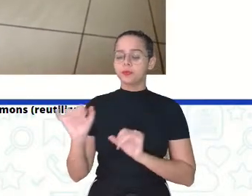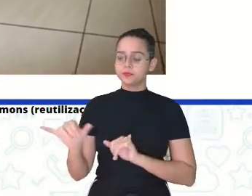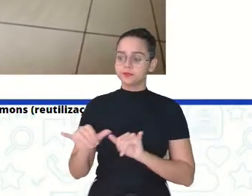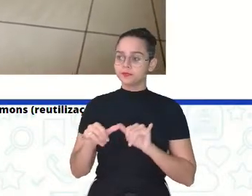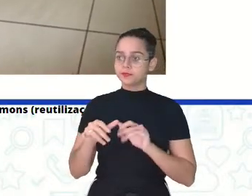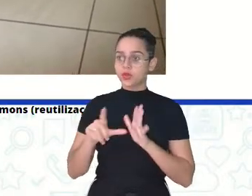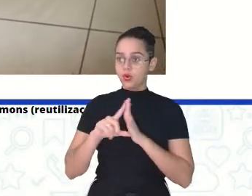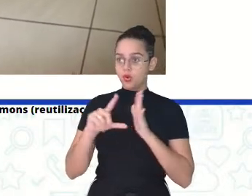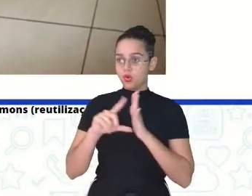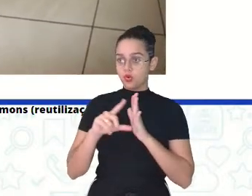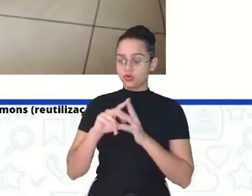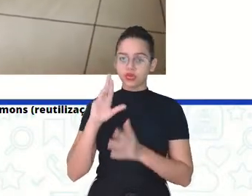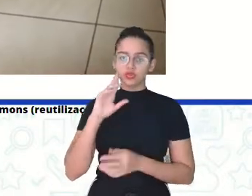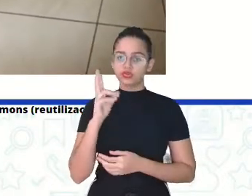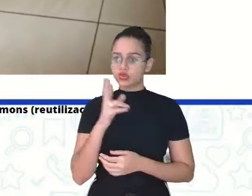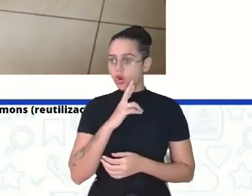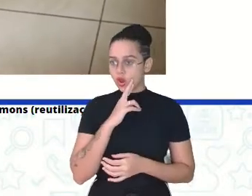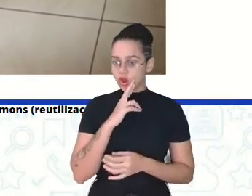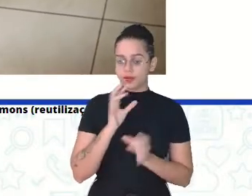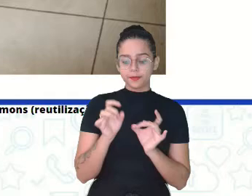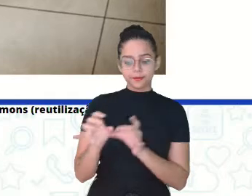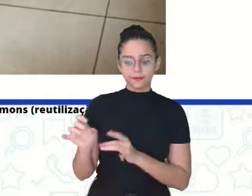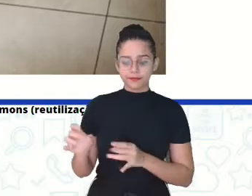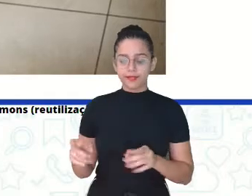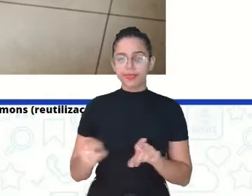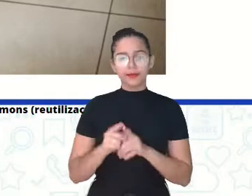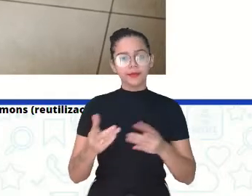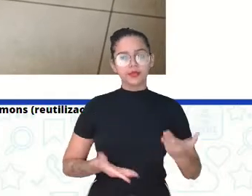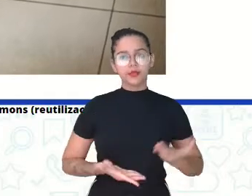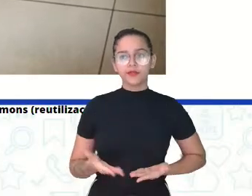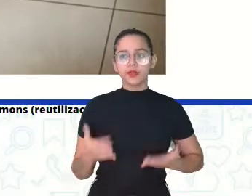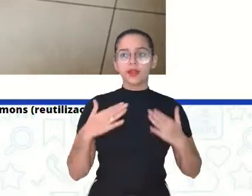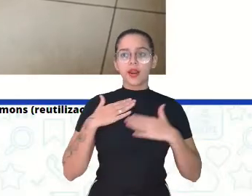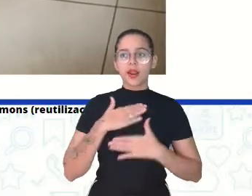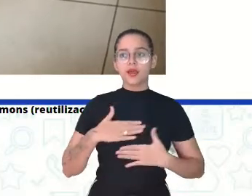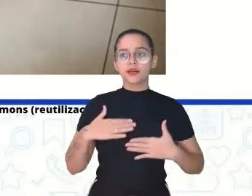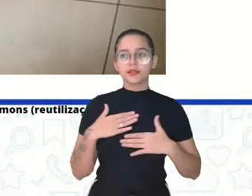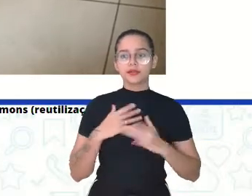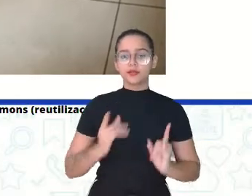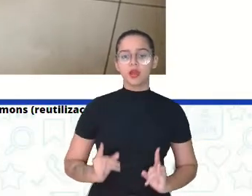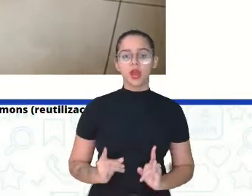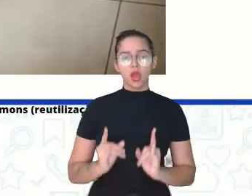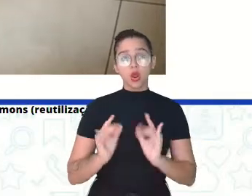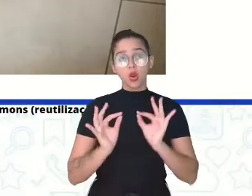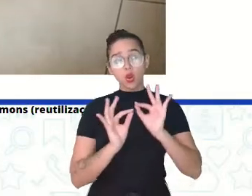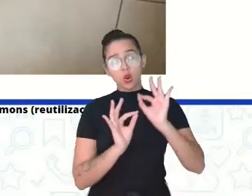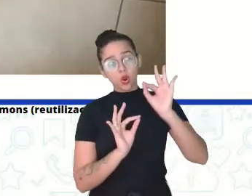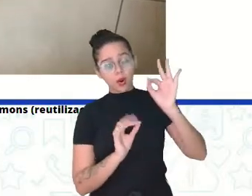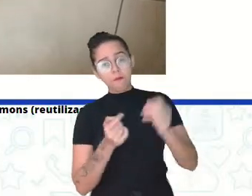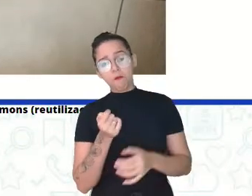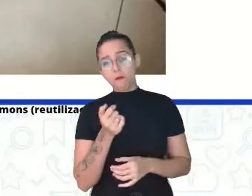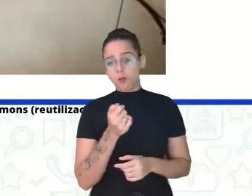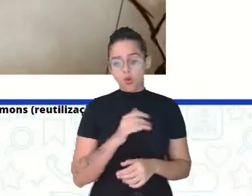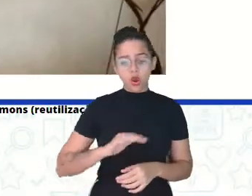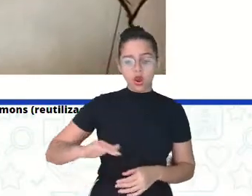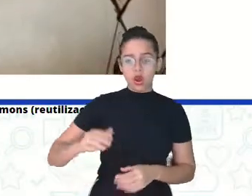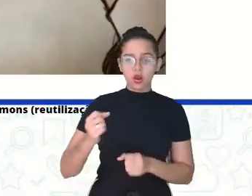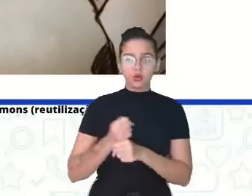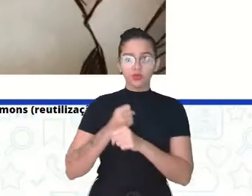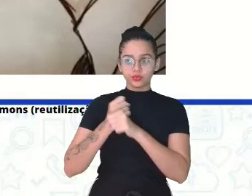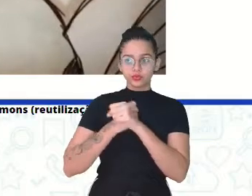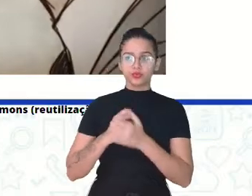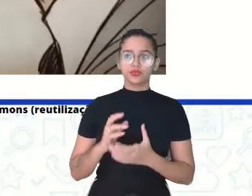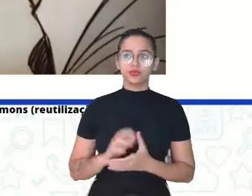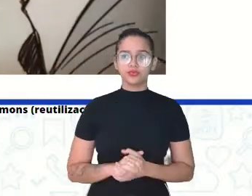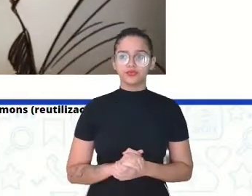lojas, restaurantes e serviços de lazer. Os prédios são altos e existem poucas áreas sem construções. É